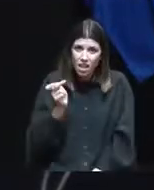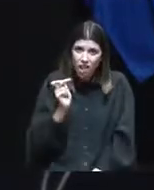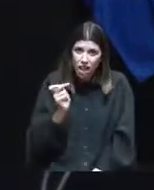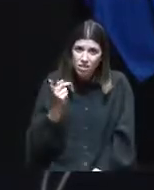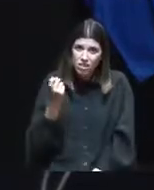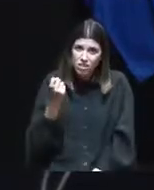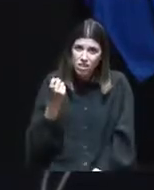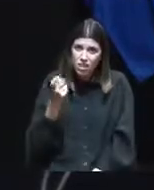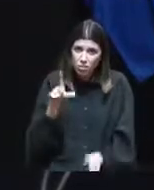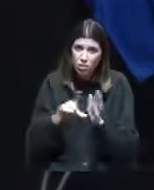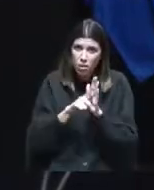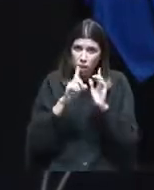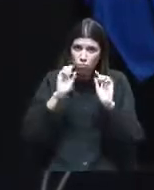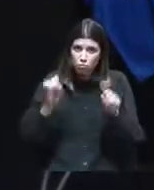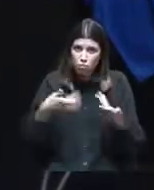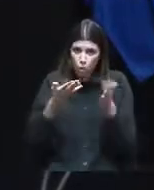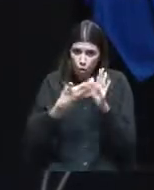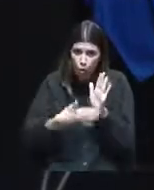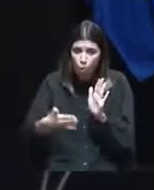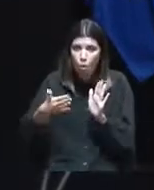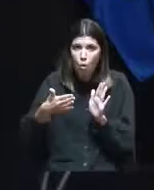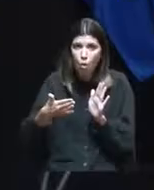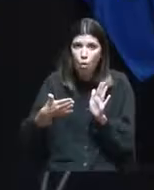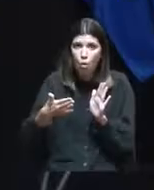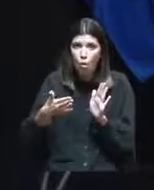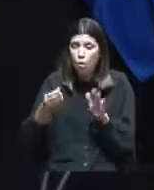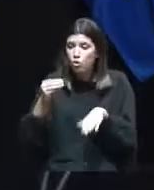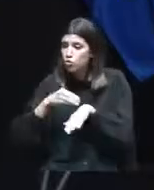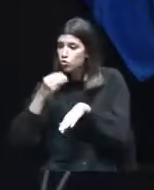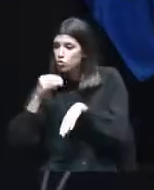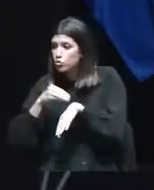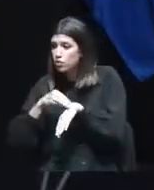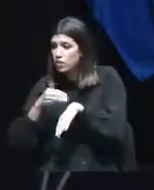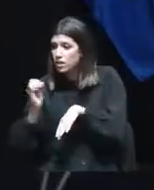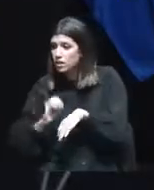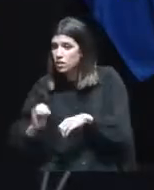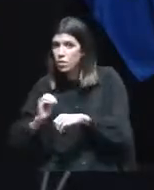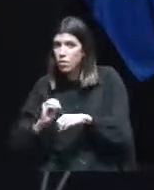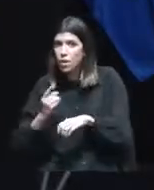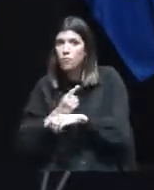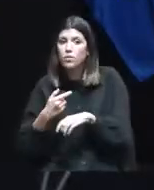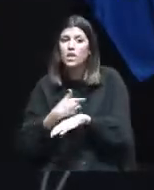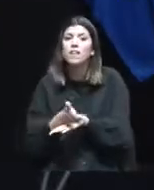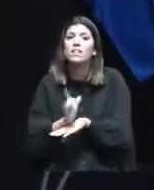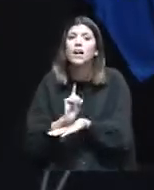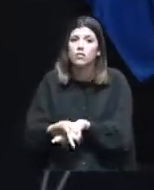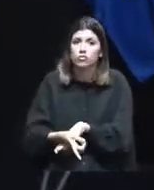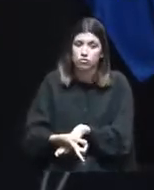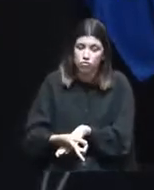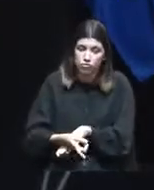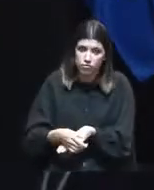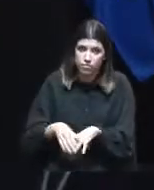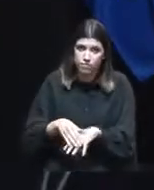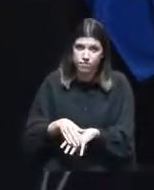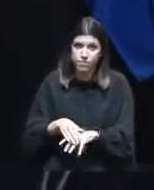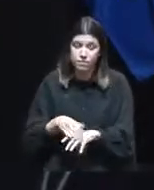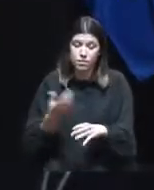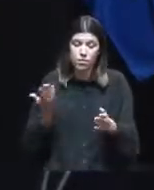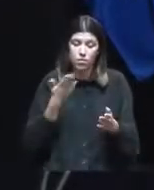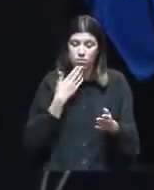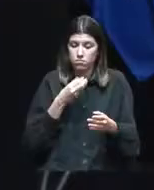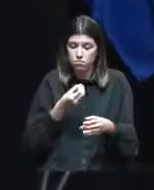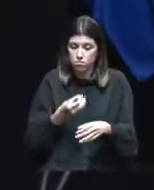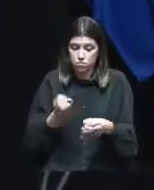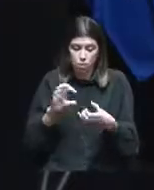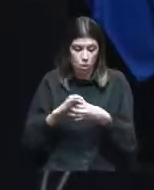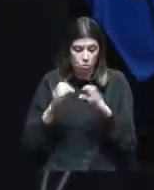lei entrar em vigor, quando nem sequer há uma justificação plausível para um atraso tão grande? Isto ainda é mais